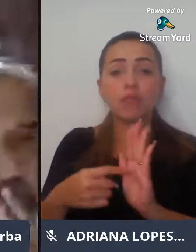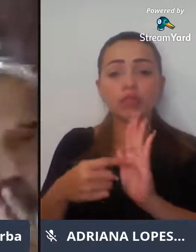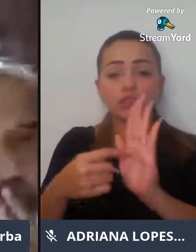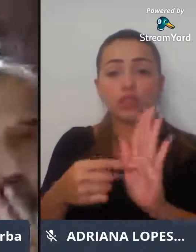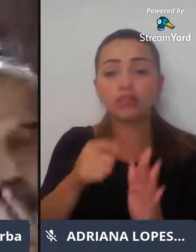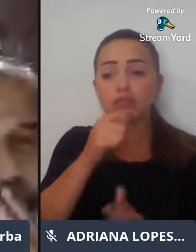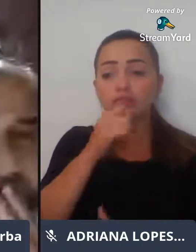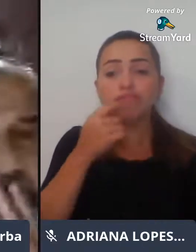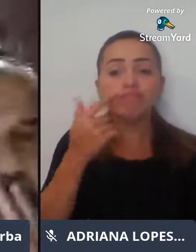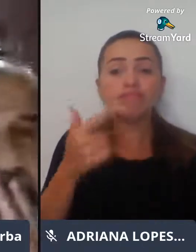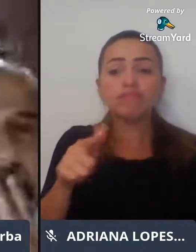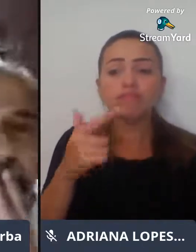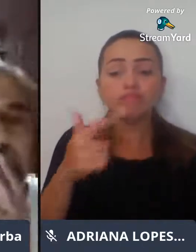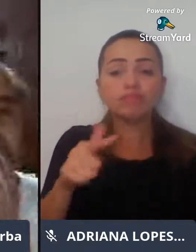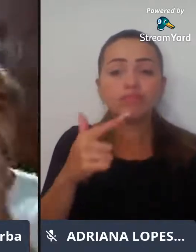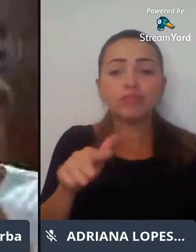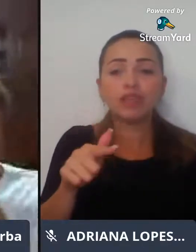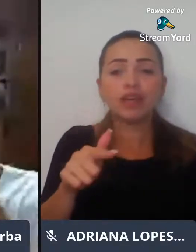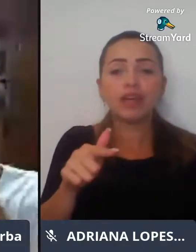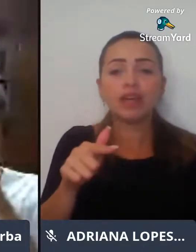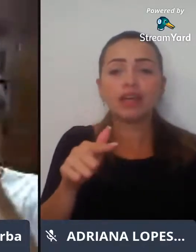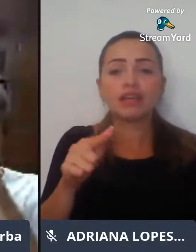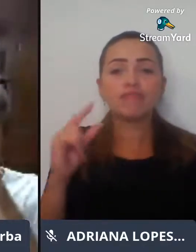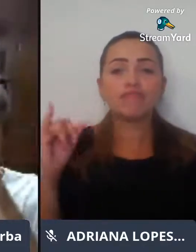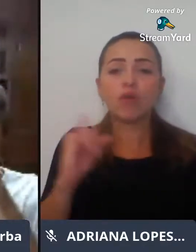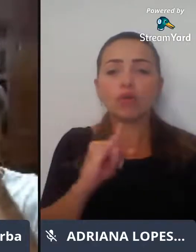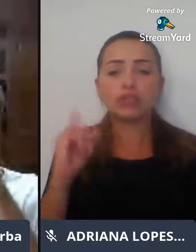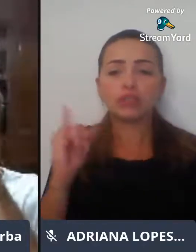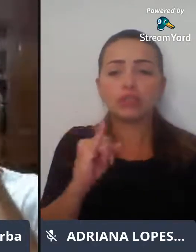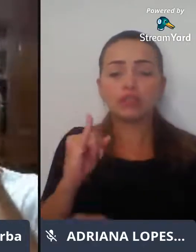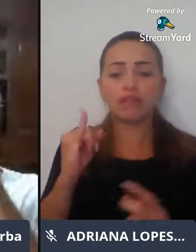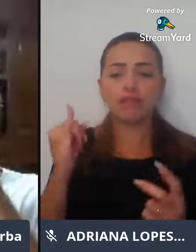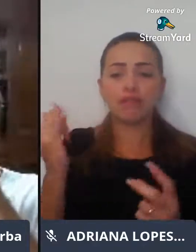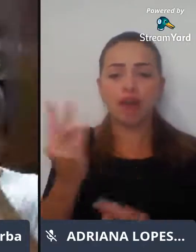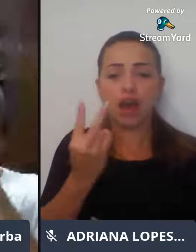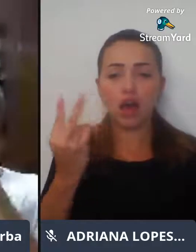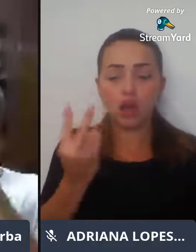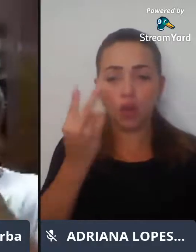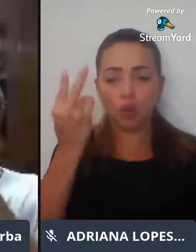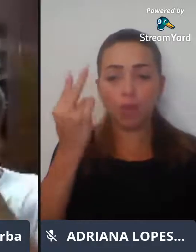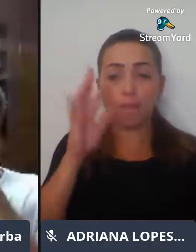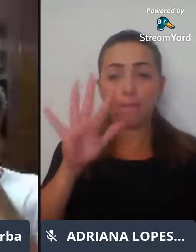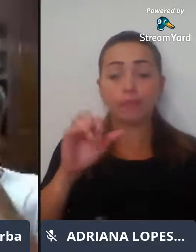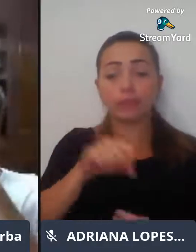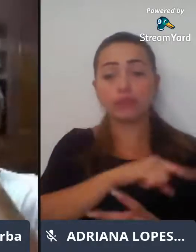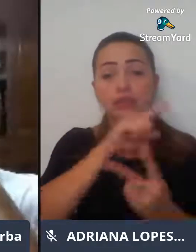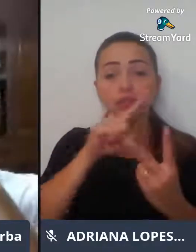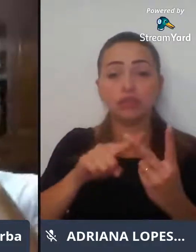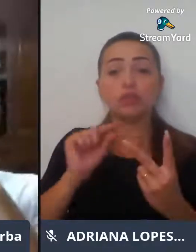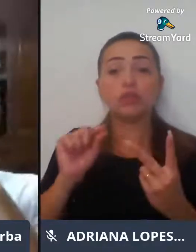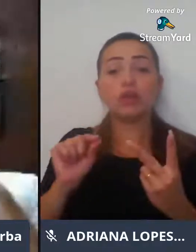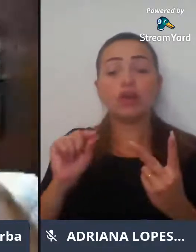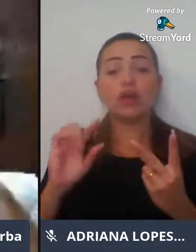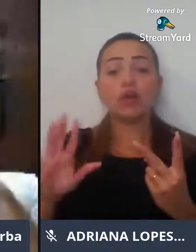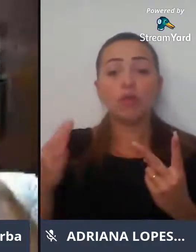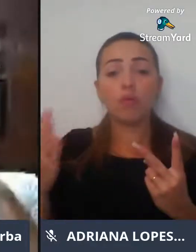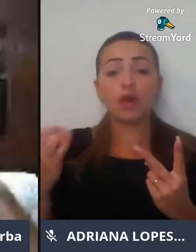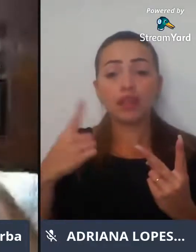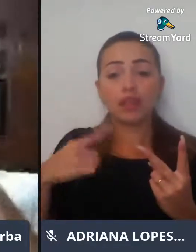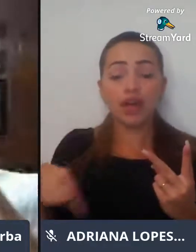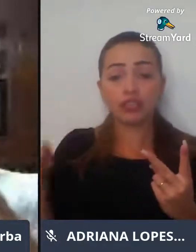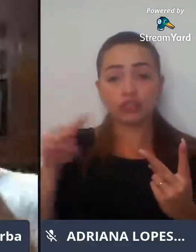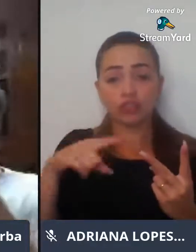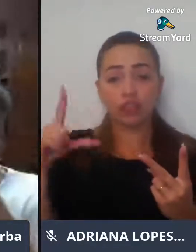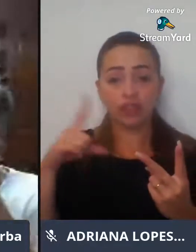tem sido de grande valia, né? Um segundo nível é justamente quando a gente traz o